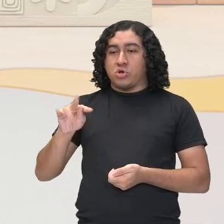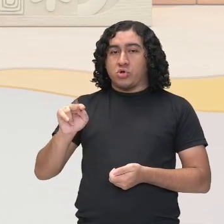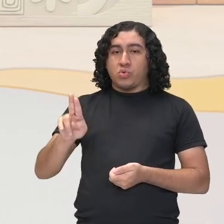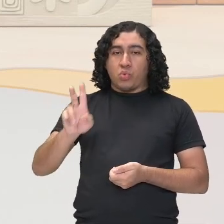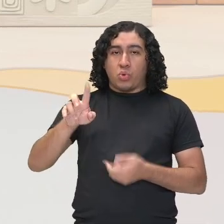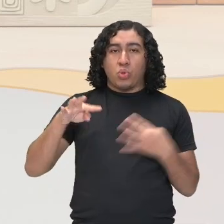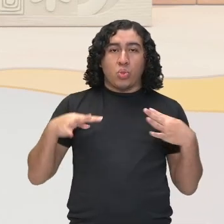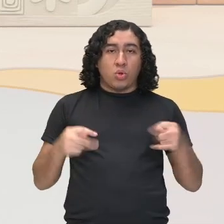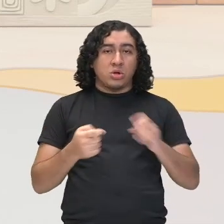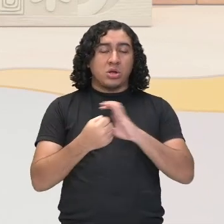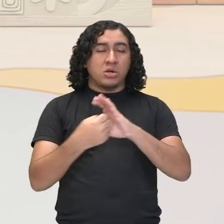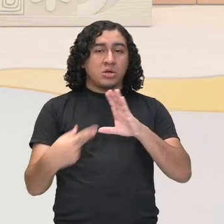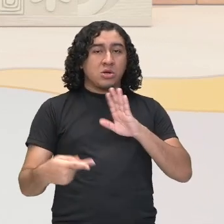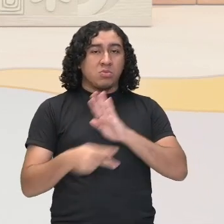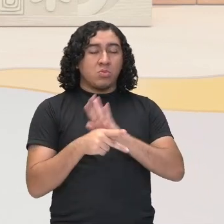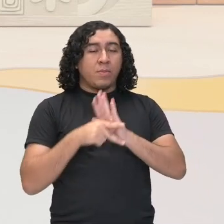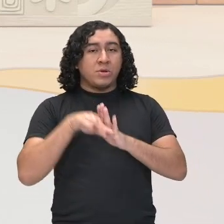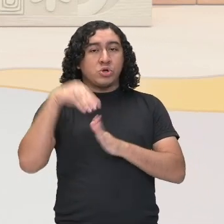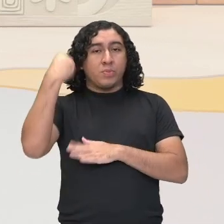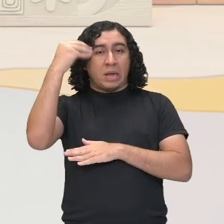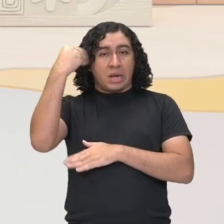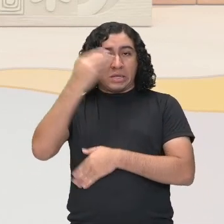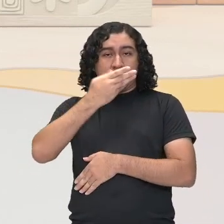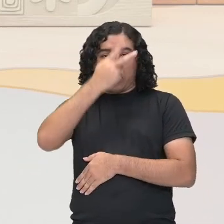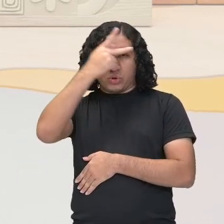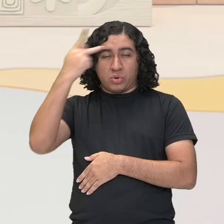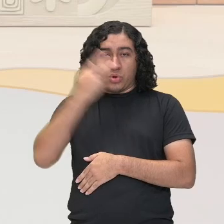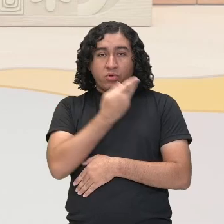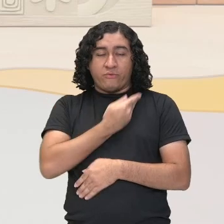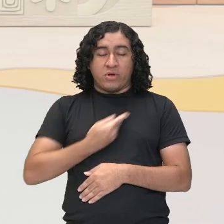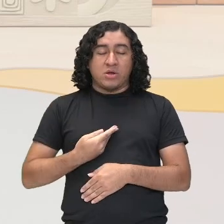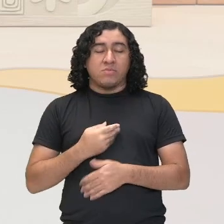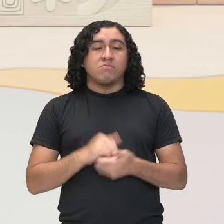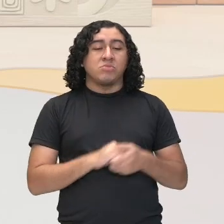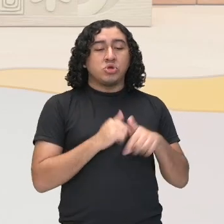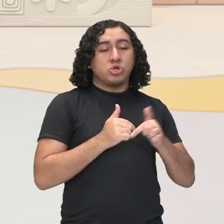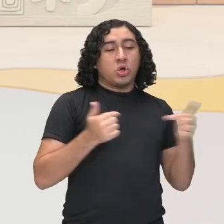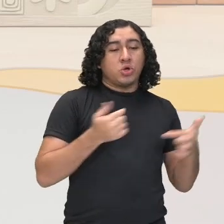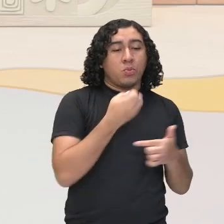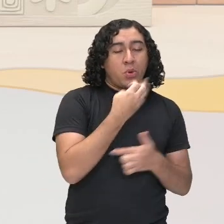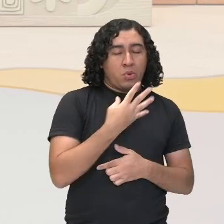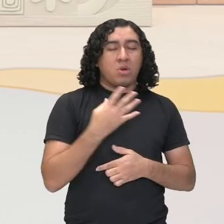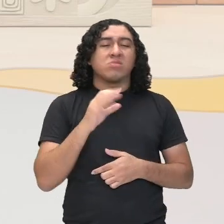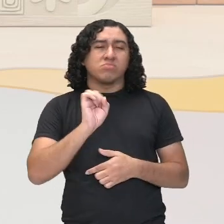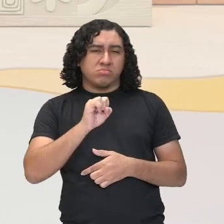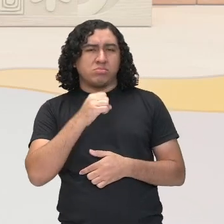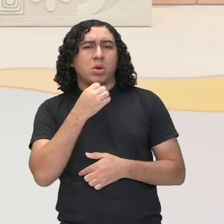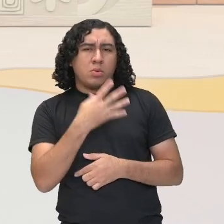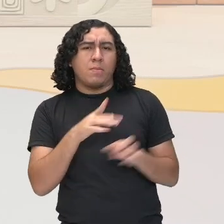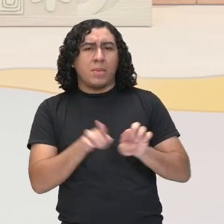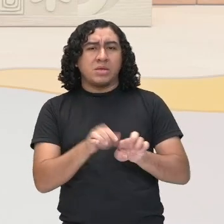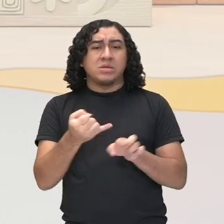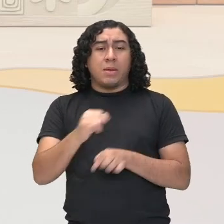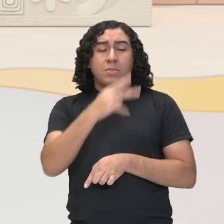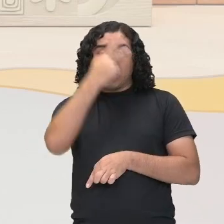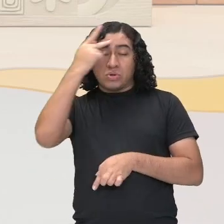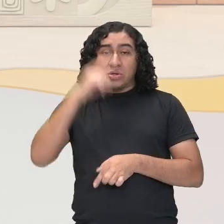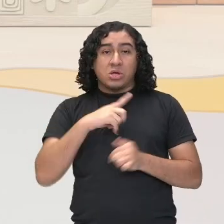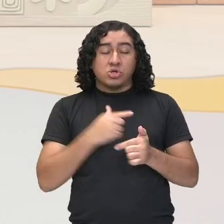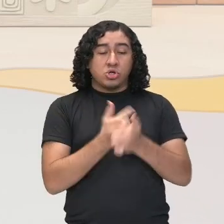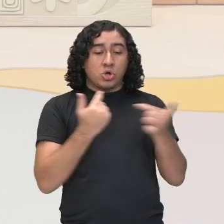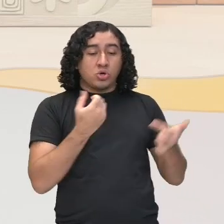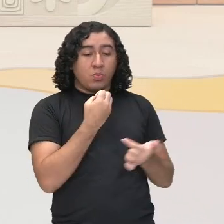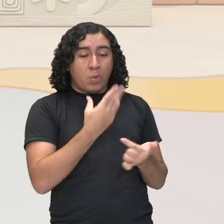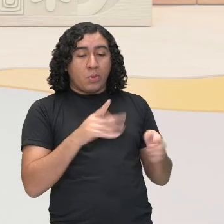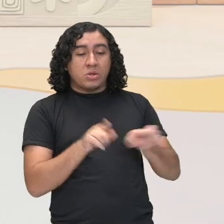bom preparo do governante. Ter a boa sorte é bom, mas aquele que tem a boa sorte e está preparado para a sorte